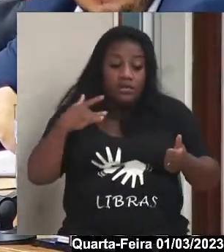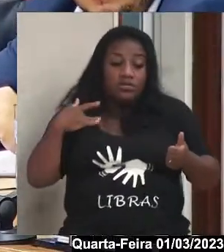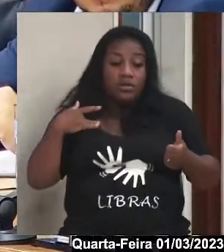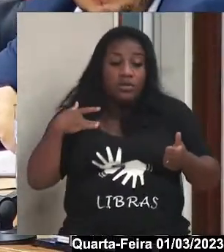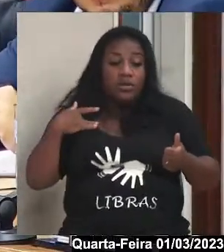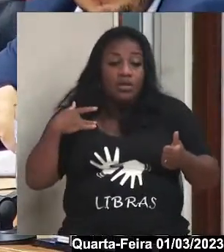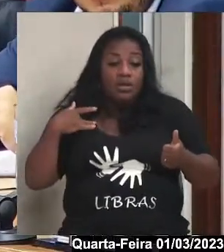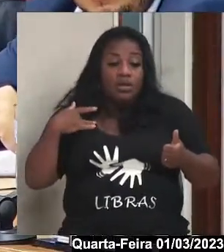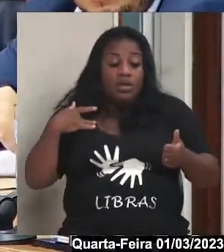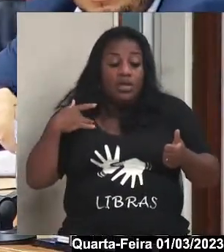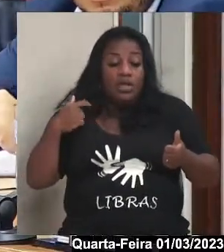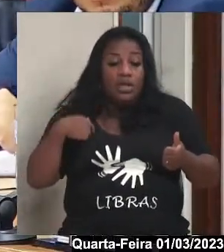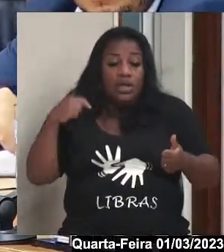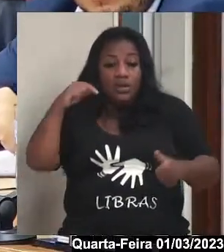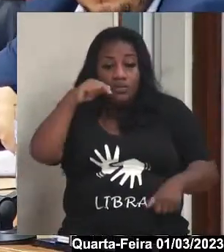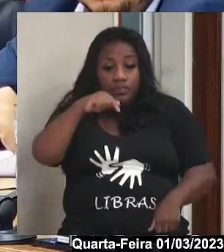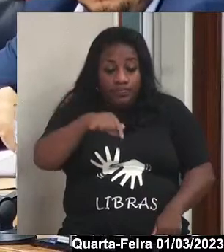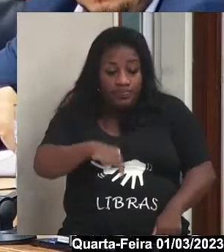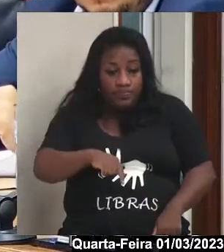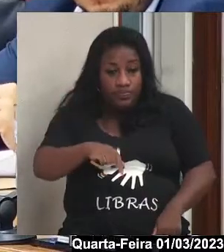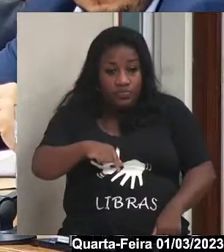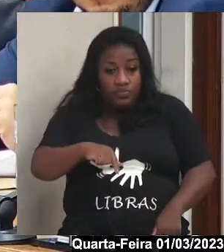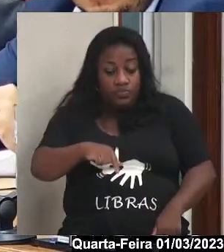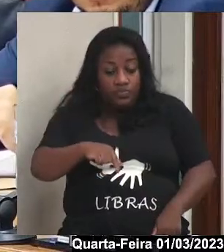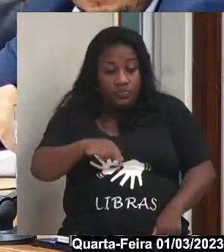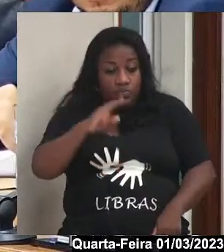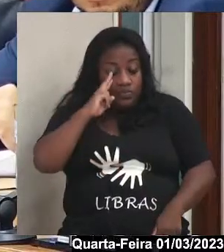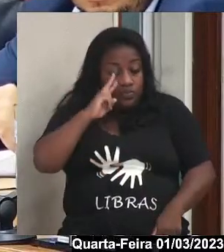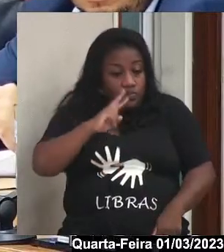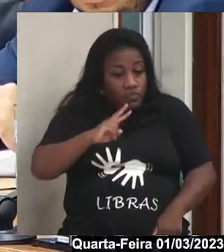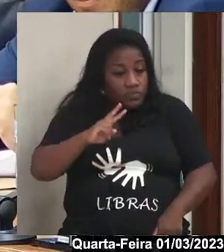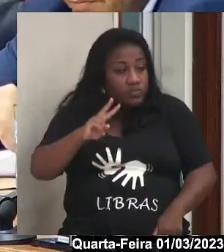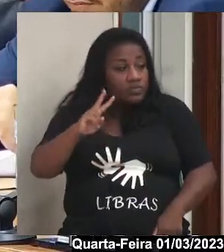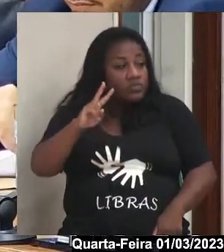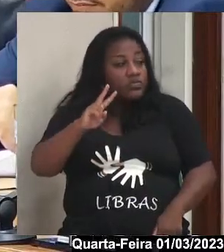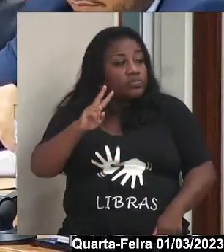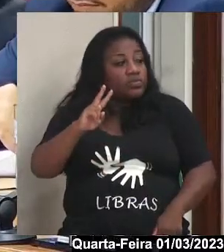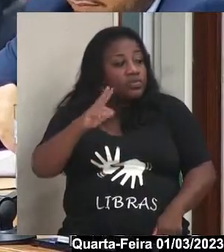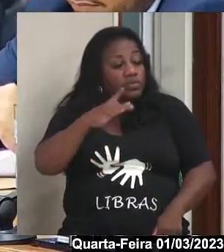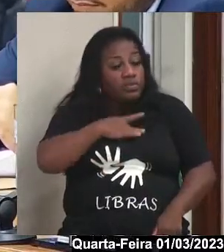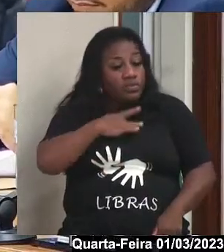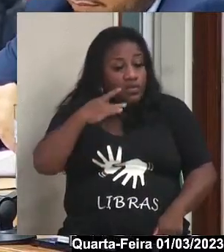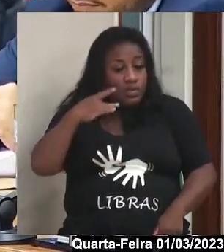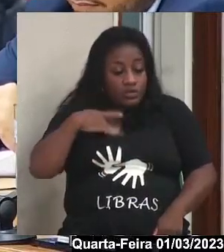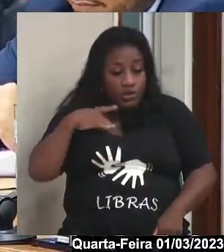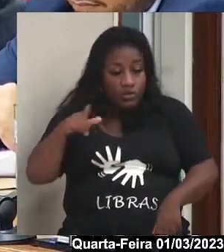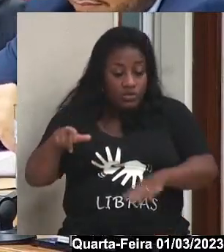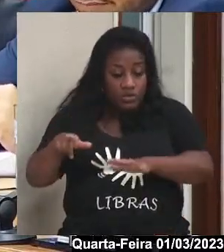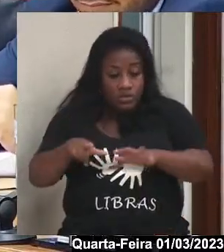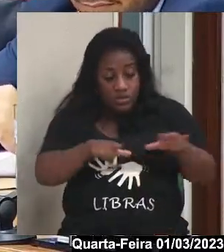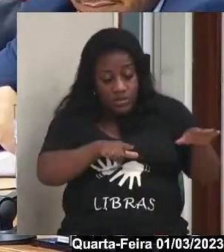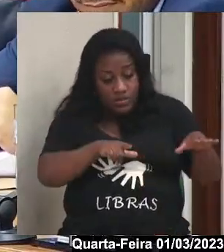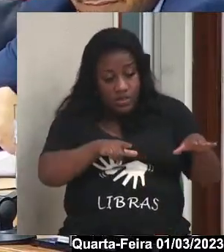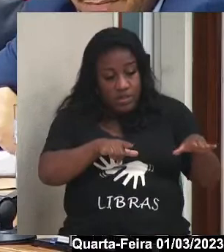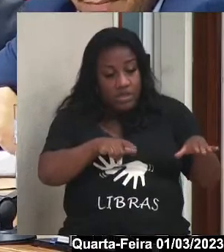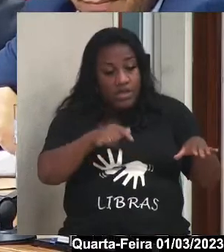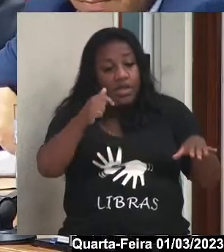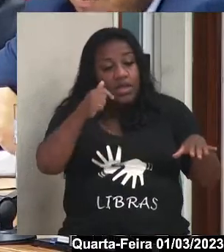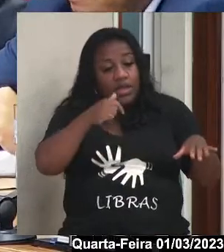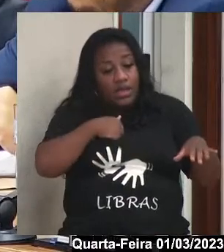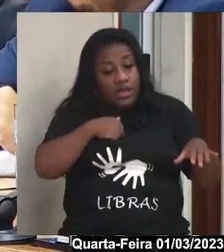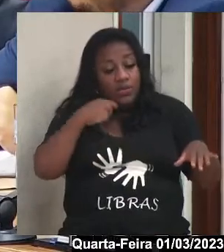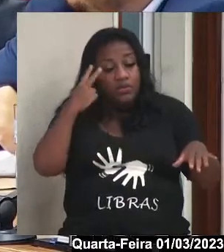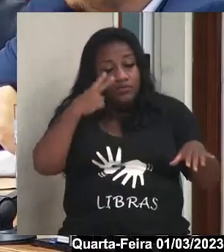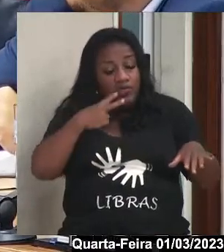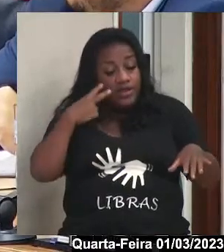vereador comentava. Eu estive aqui acompanhando a prestação de conta da saúde nesta semana, né? Eu